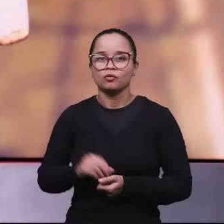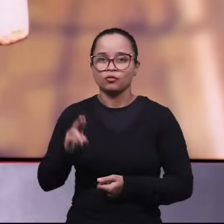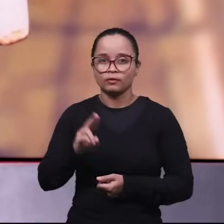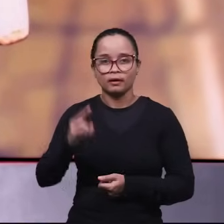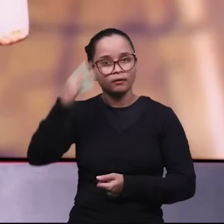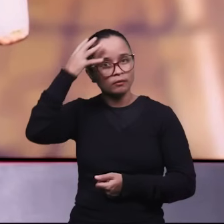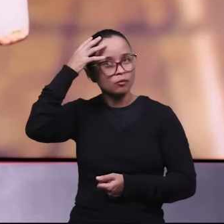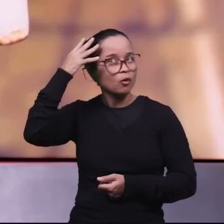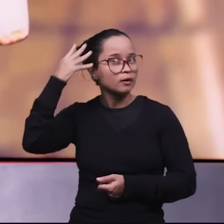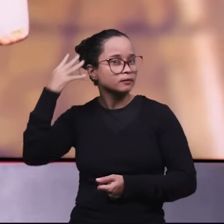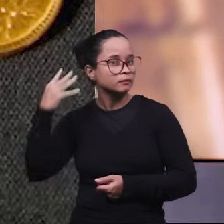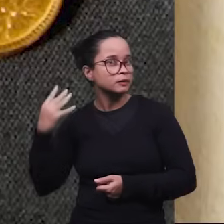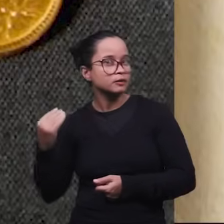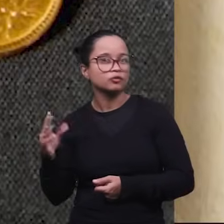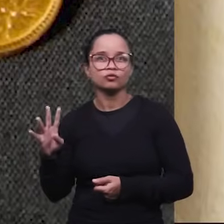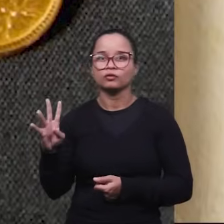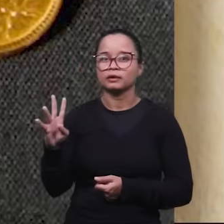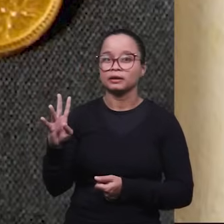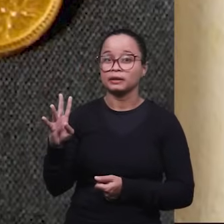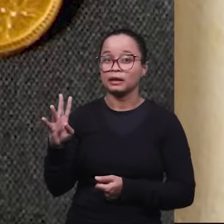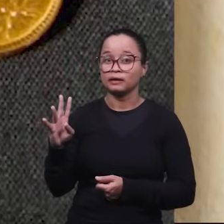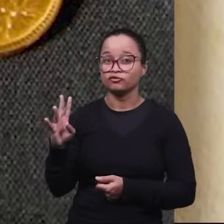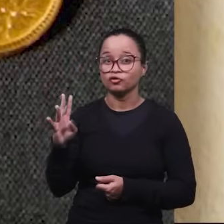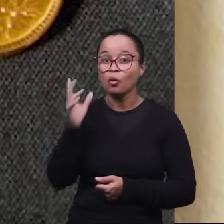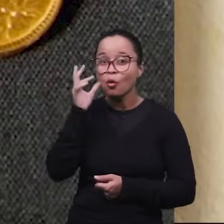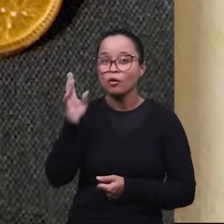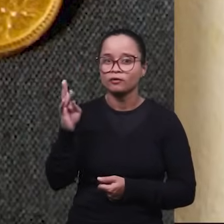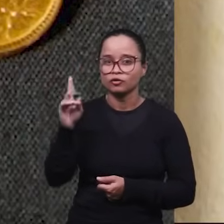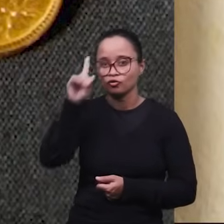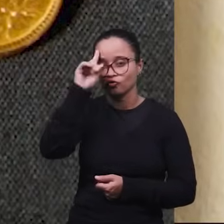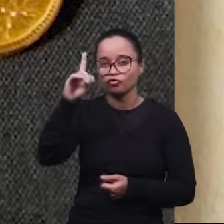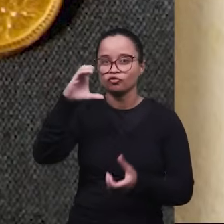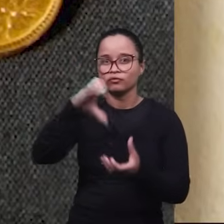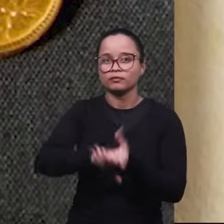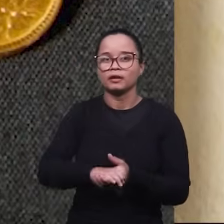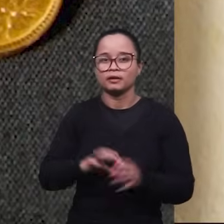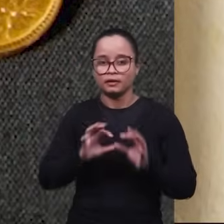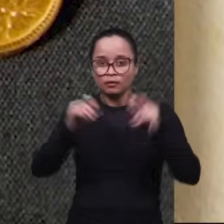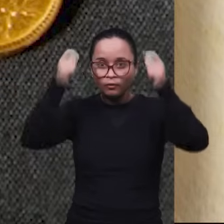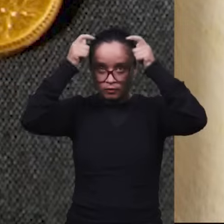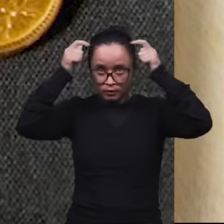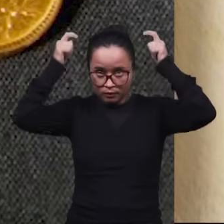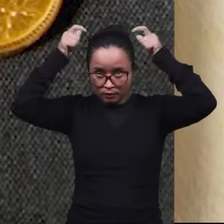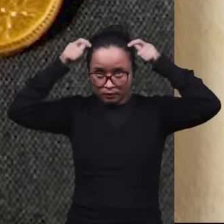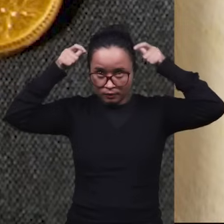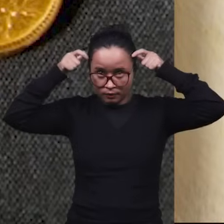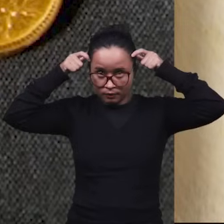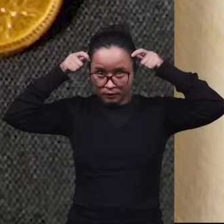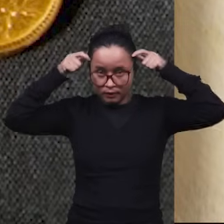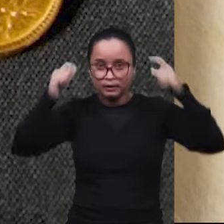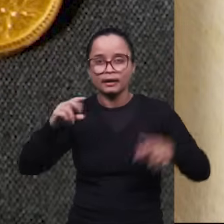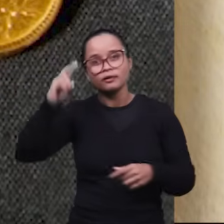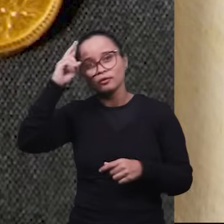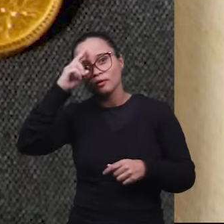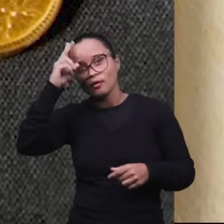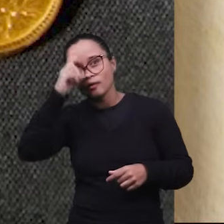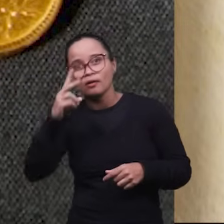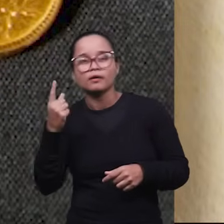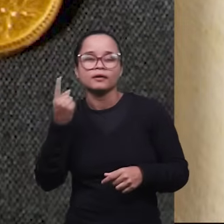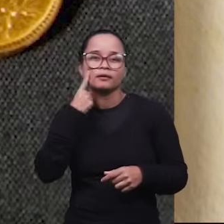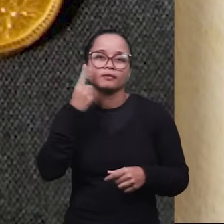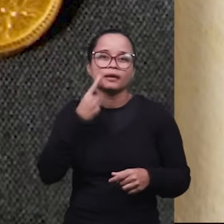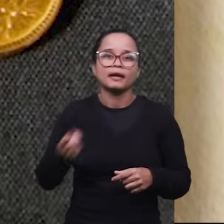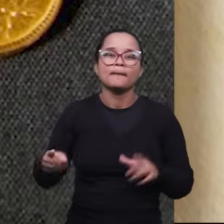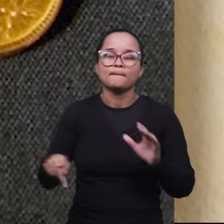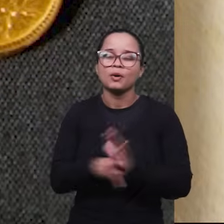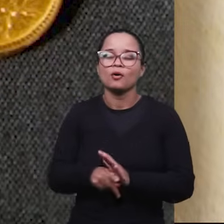de noiva, no dia do seu casamento. Usava ali como uma tiara, aquelas moedas. Isso é uma das histórias que se conta